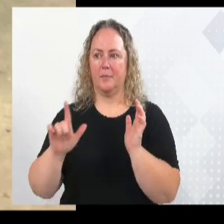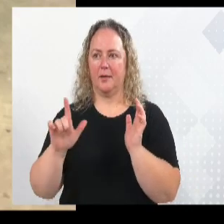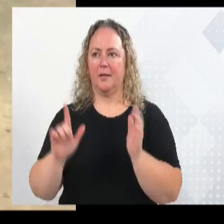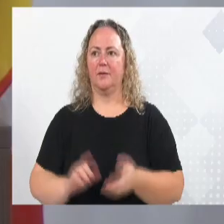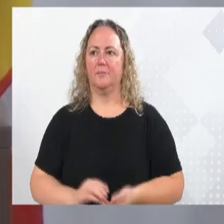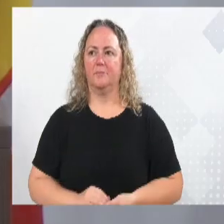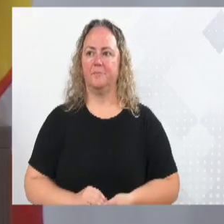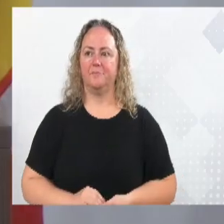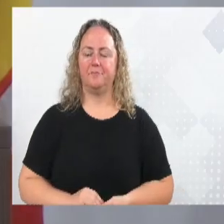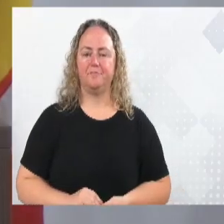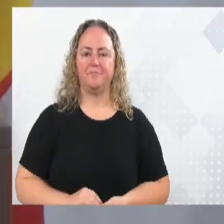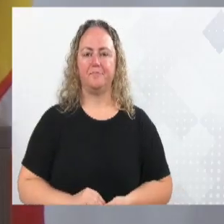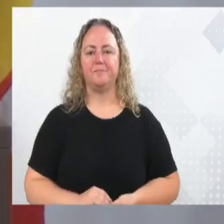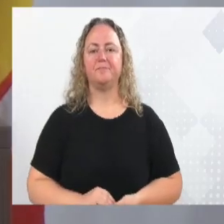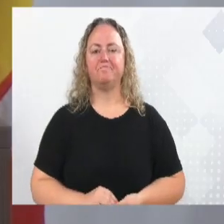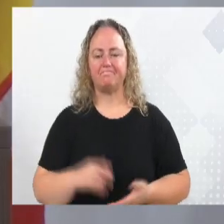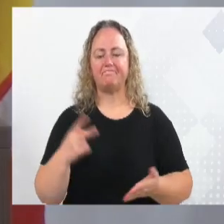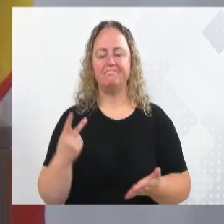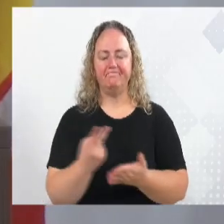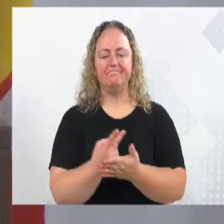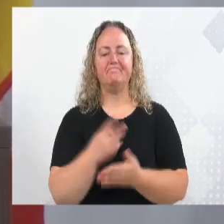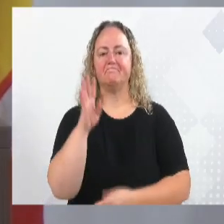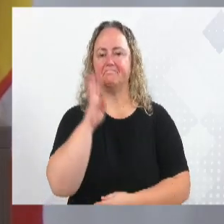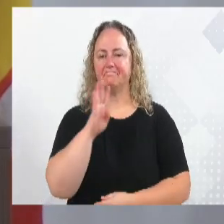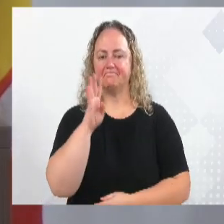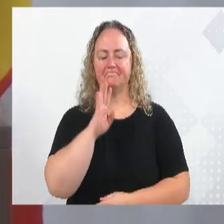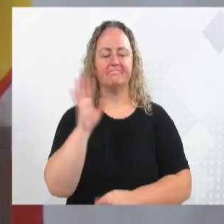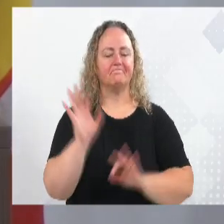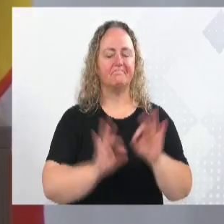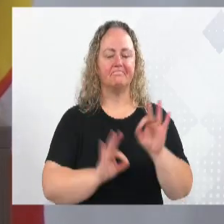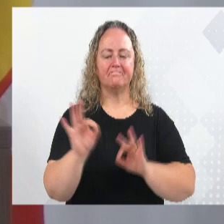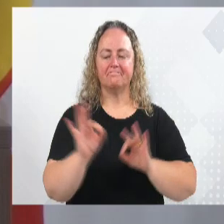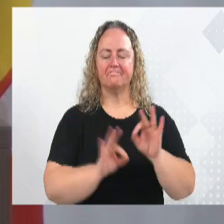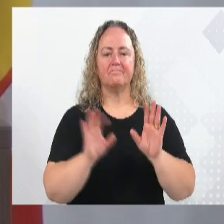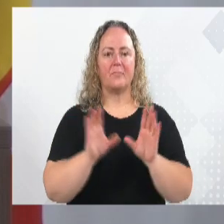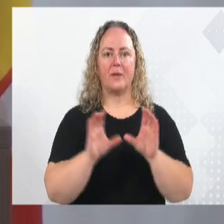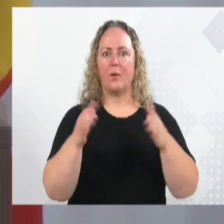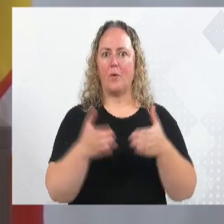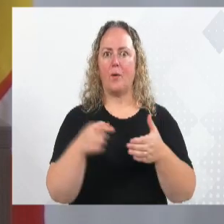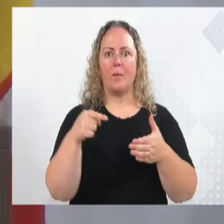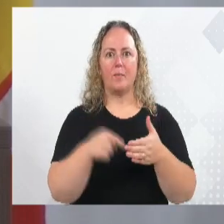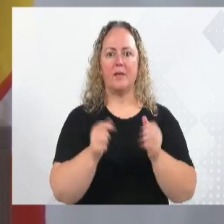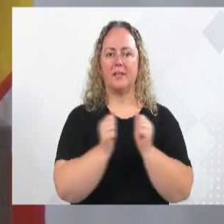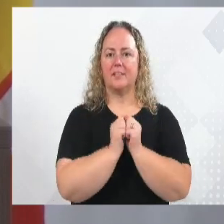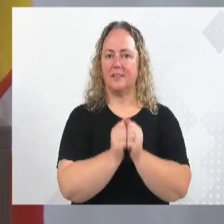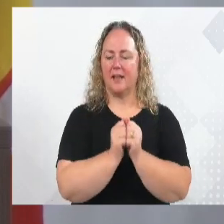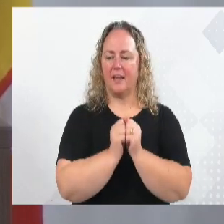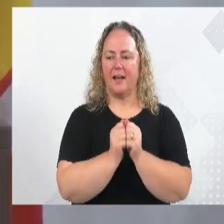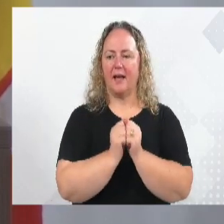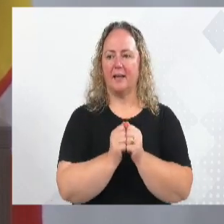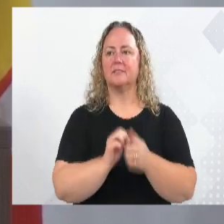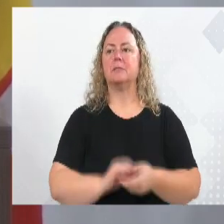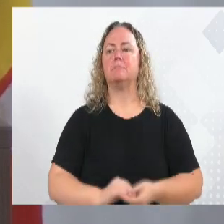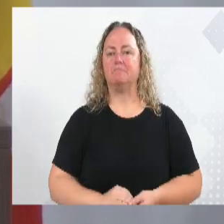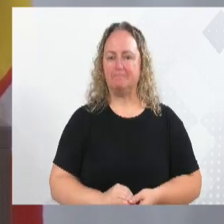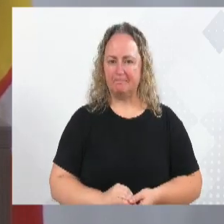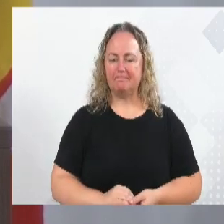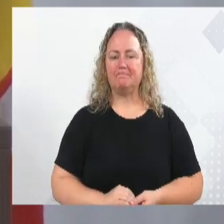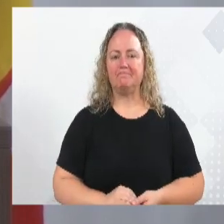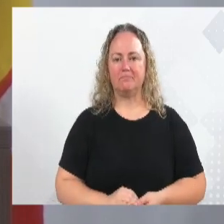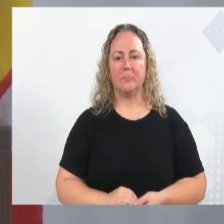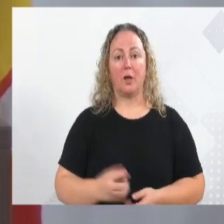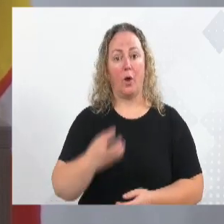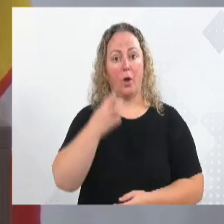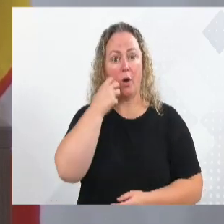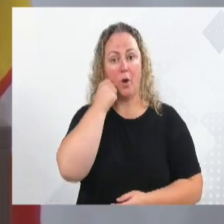um evento bacana bem organizado comunidade apareceu em peso demonstração disso aí é o lucro